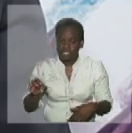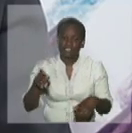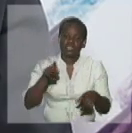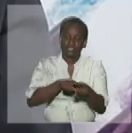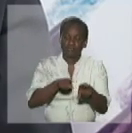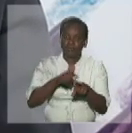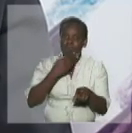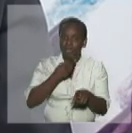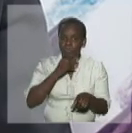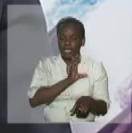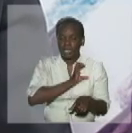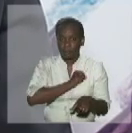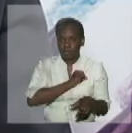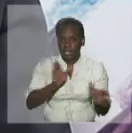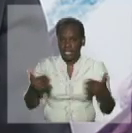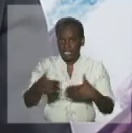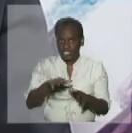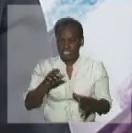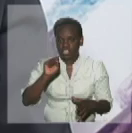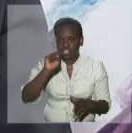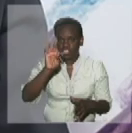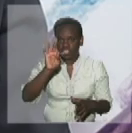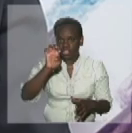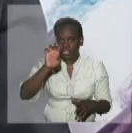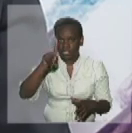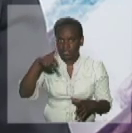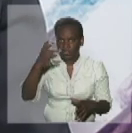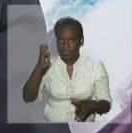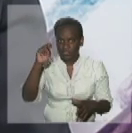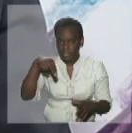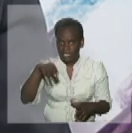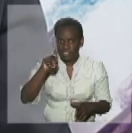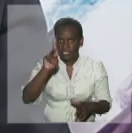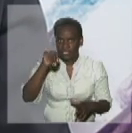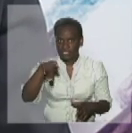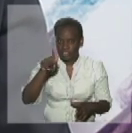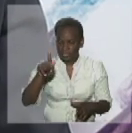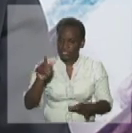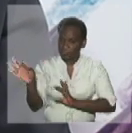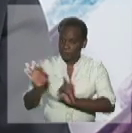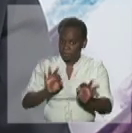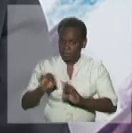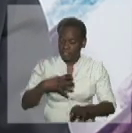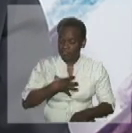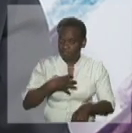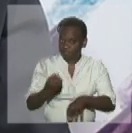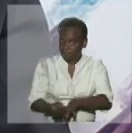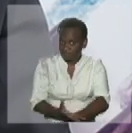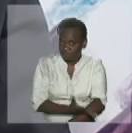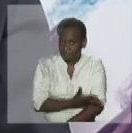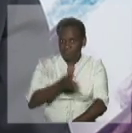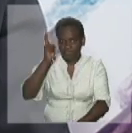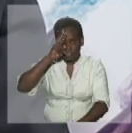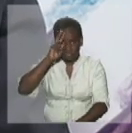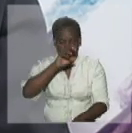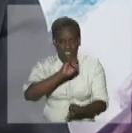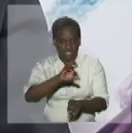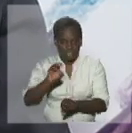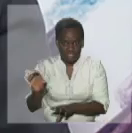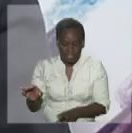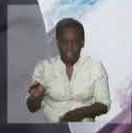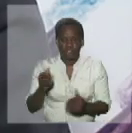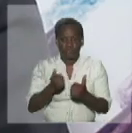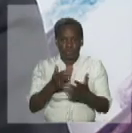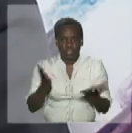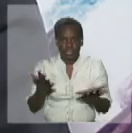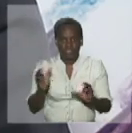que Amava Caixas, de Stephen Michael King. Então prepare-se para fortes emoções no Histórias que